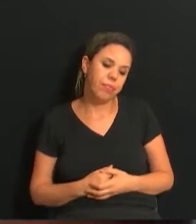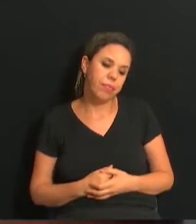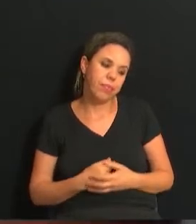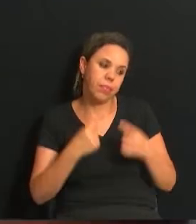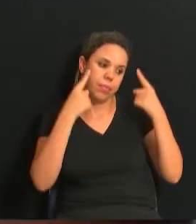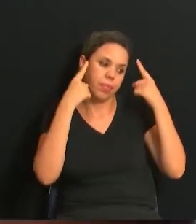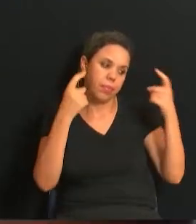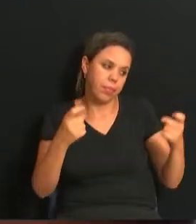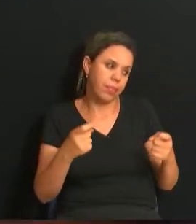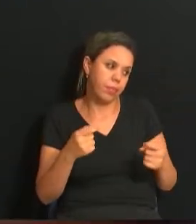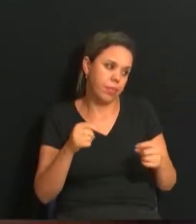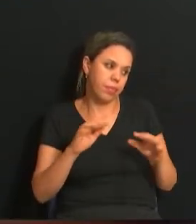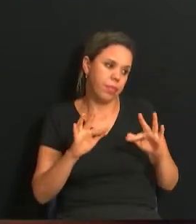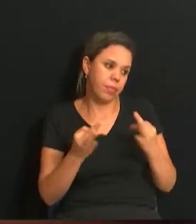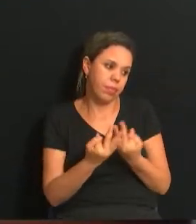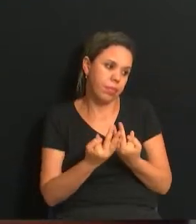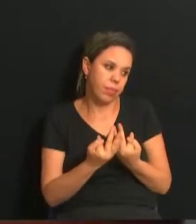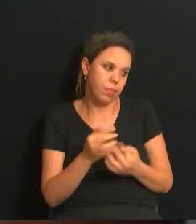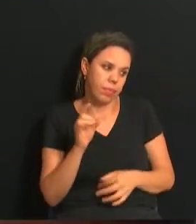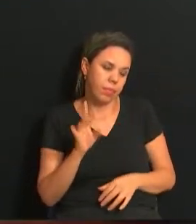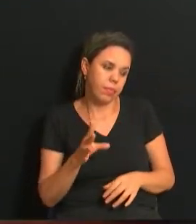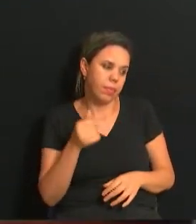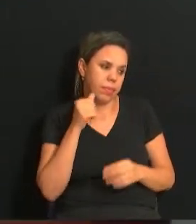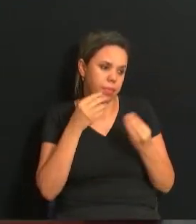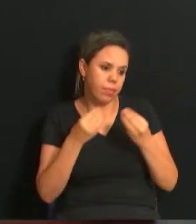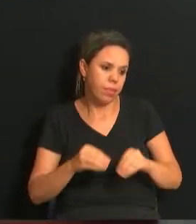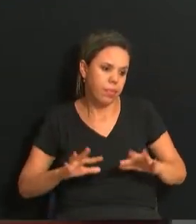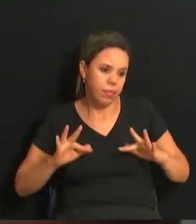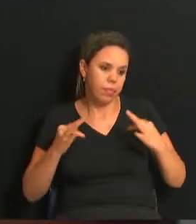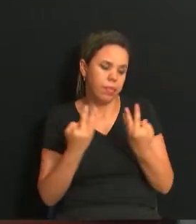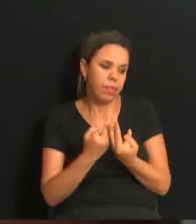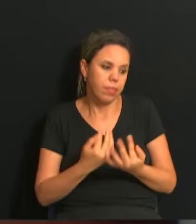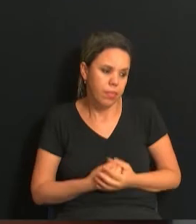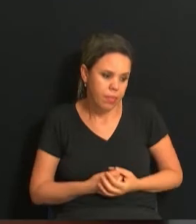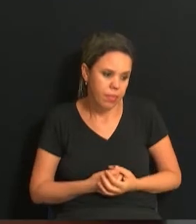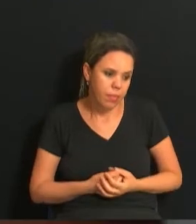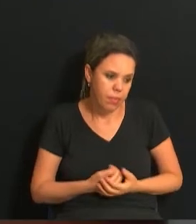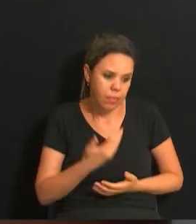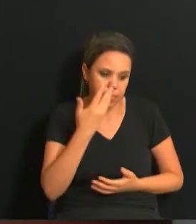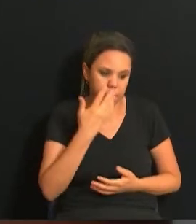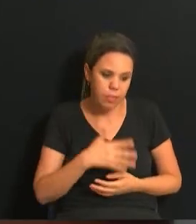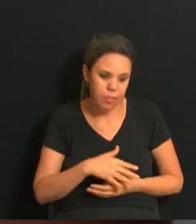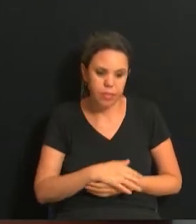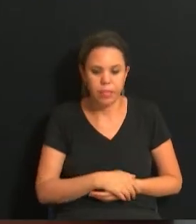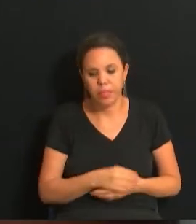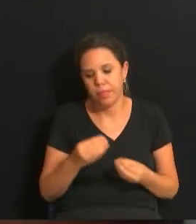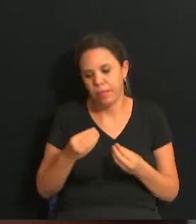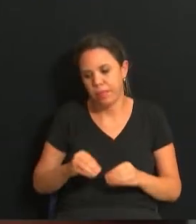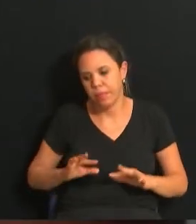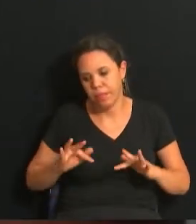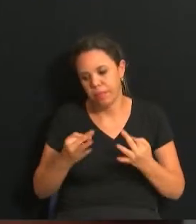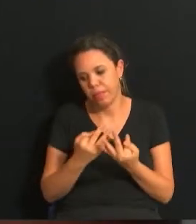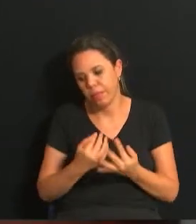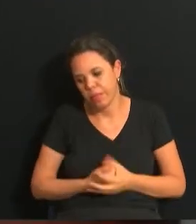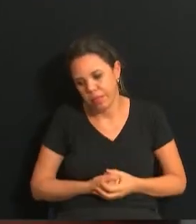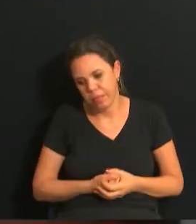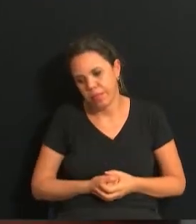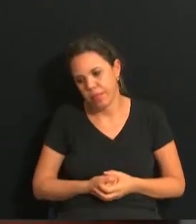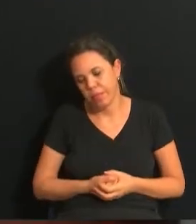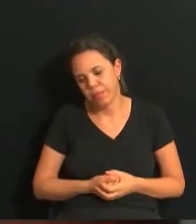violência doméstica não atinge só a mulher, atinge toda a família, né? Atinge as crianças, atinge toda a família. Então,